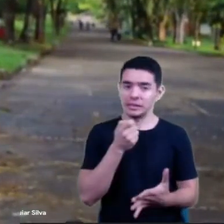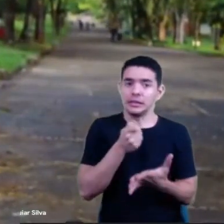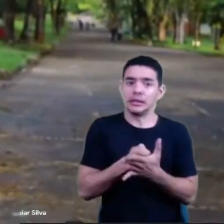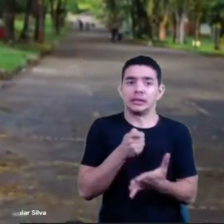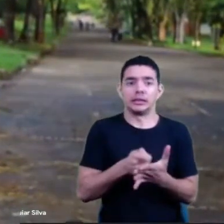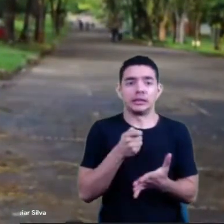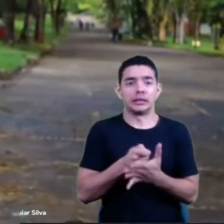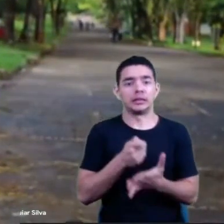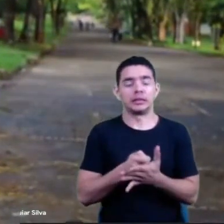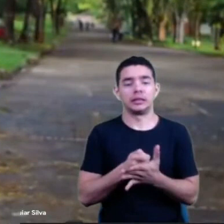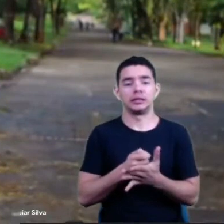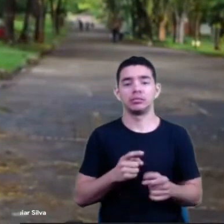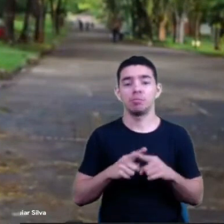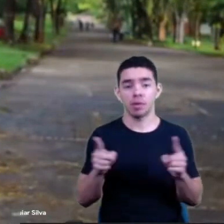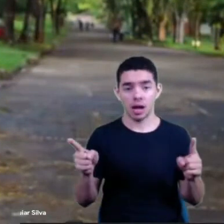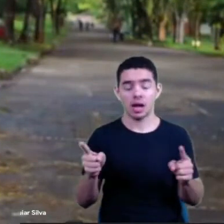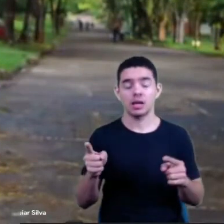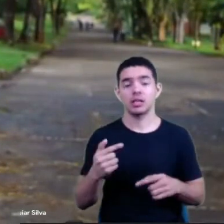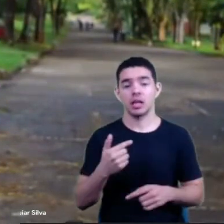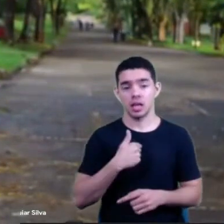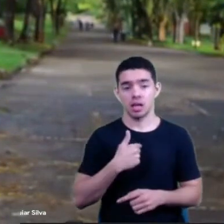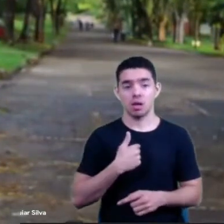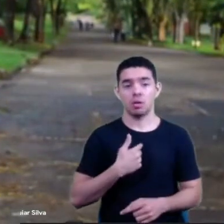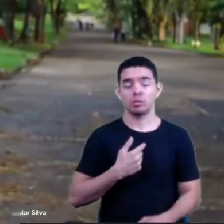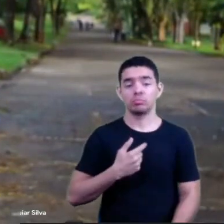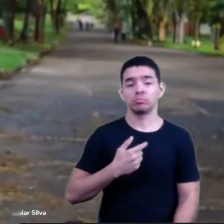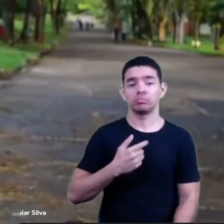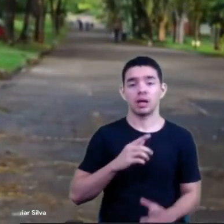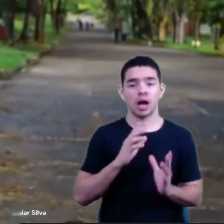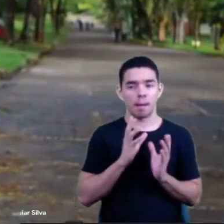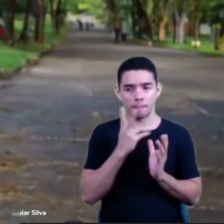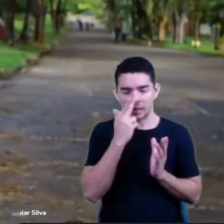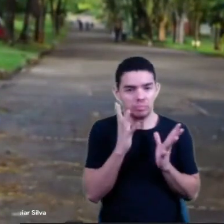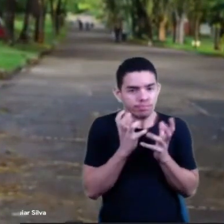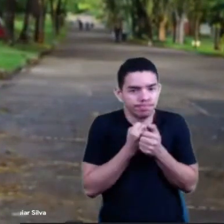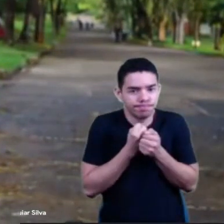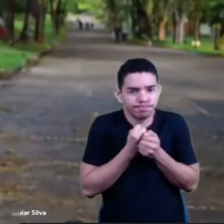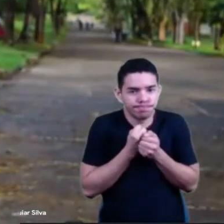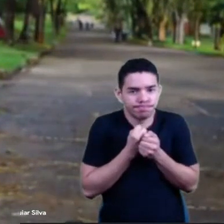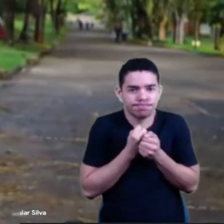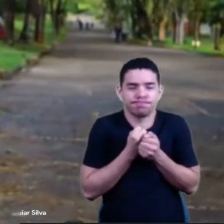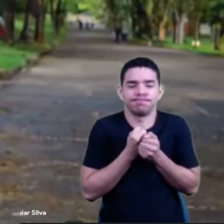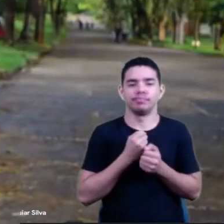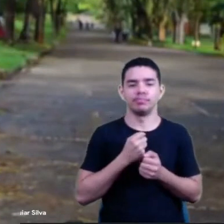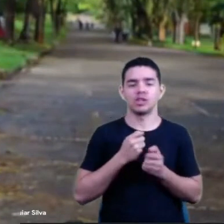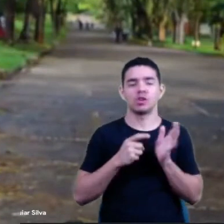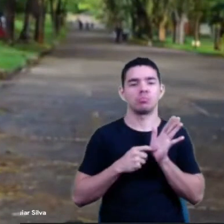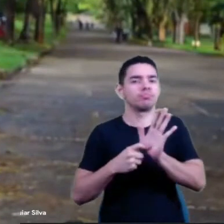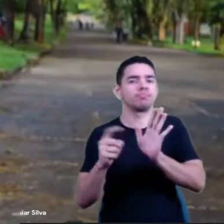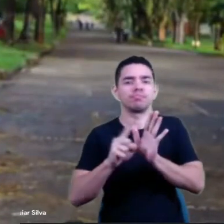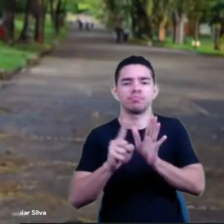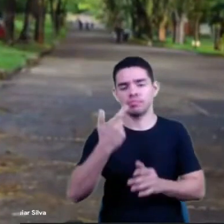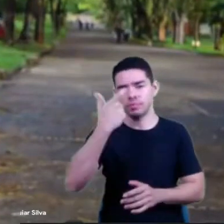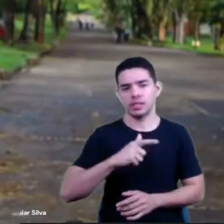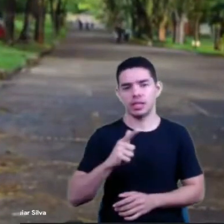repressora. Porém, eu segurava a questão de ser gay, de ser homossexual comigo, para evitar também